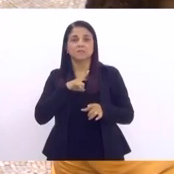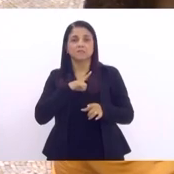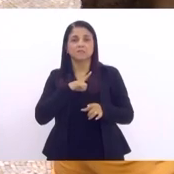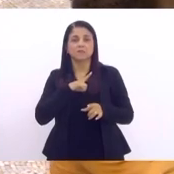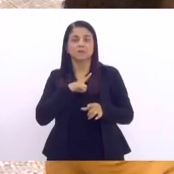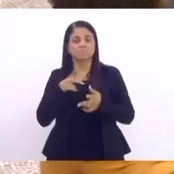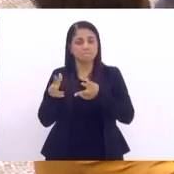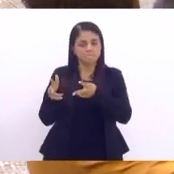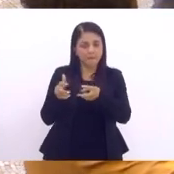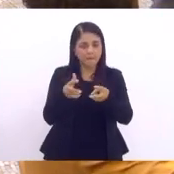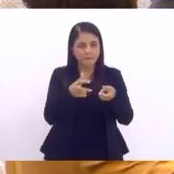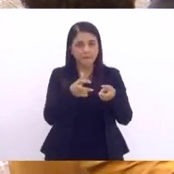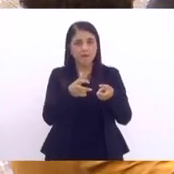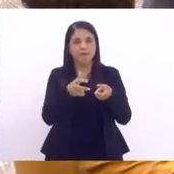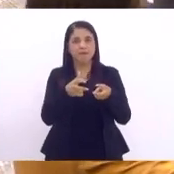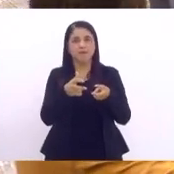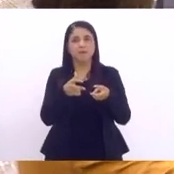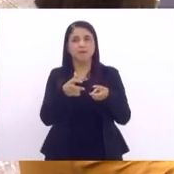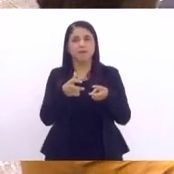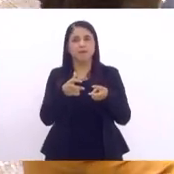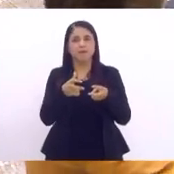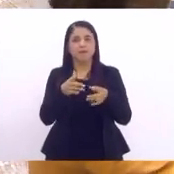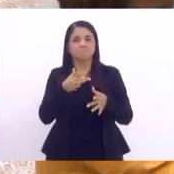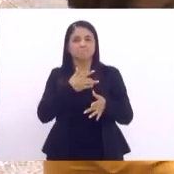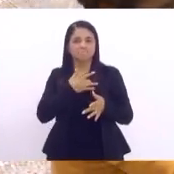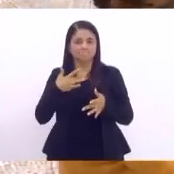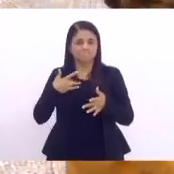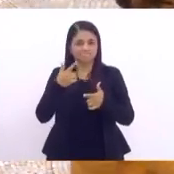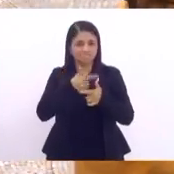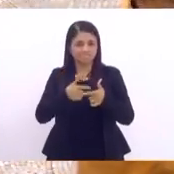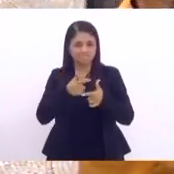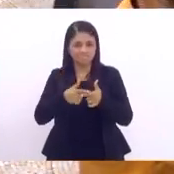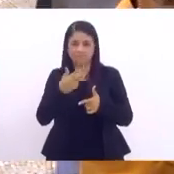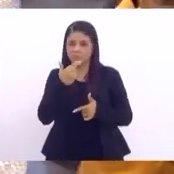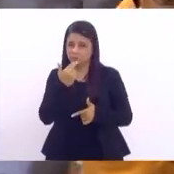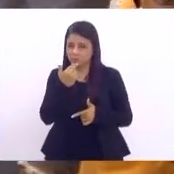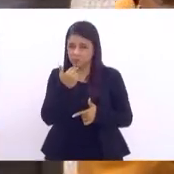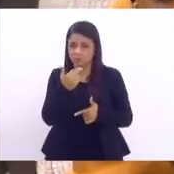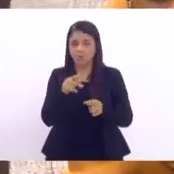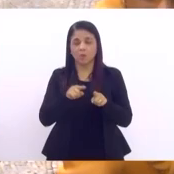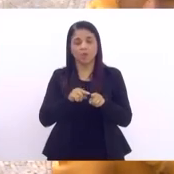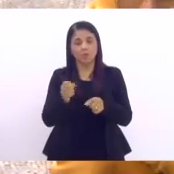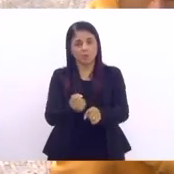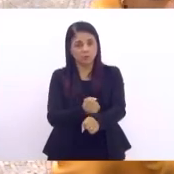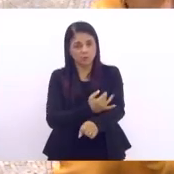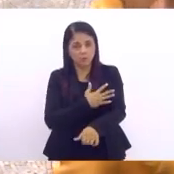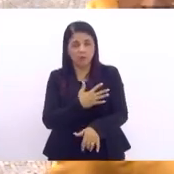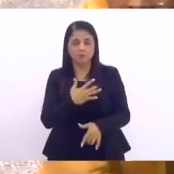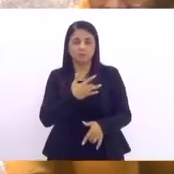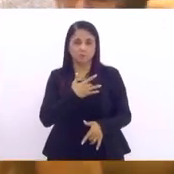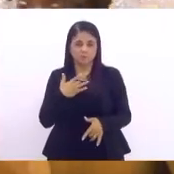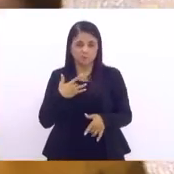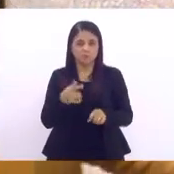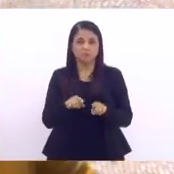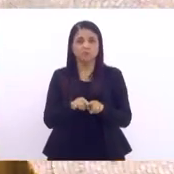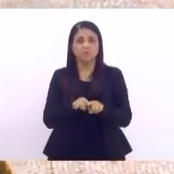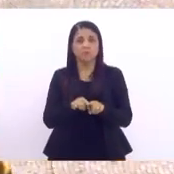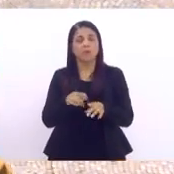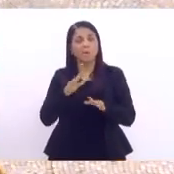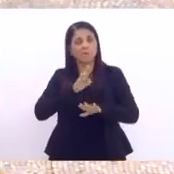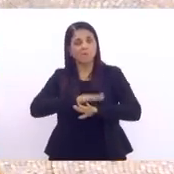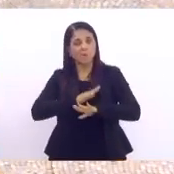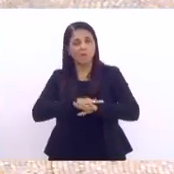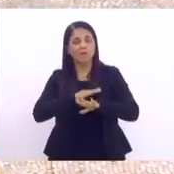com relação à saúde nutricional, à saúde emocional. Então, vai ser um momento ímpar da história